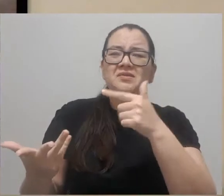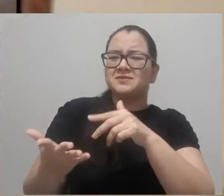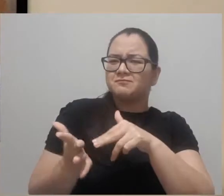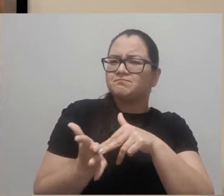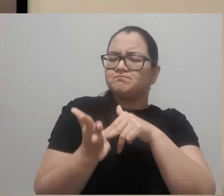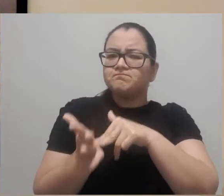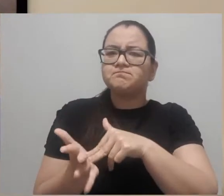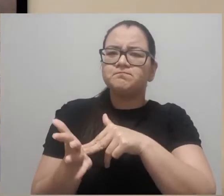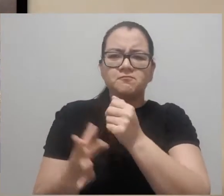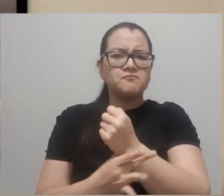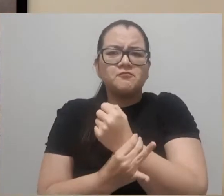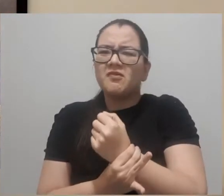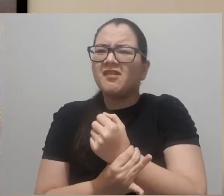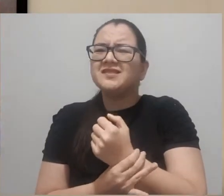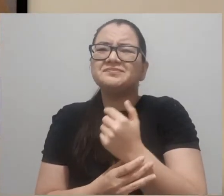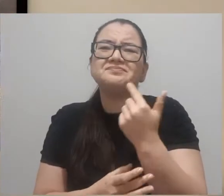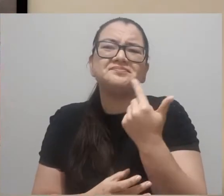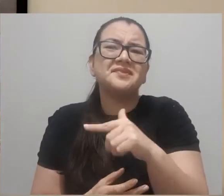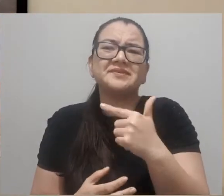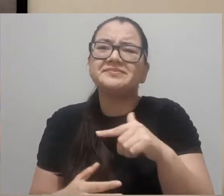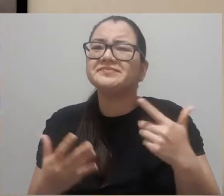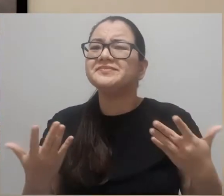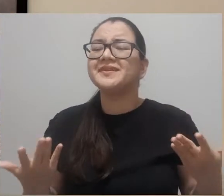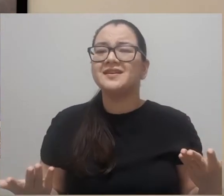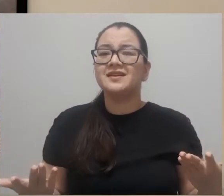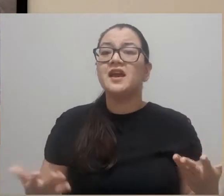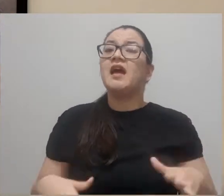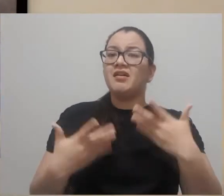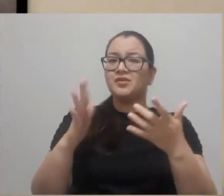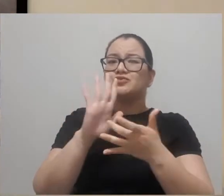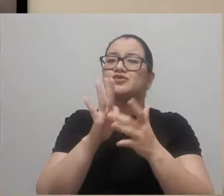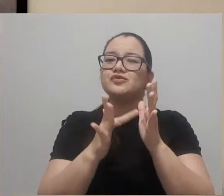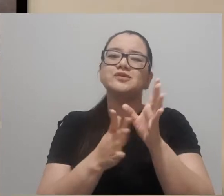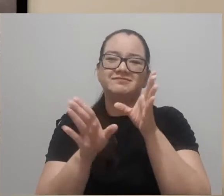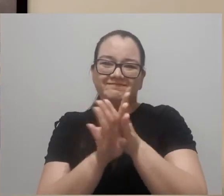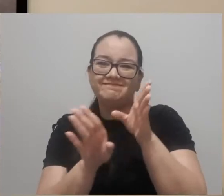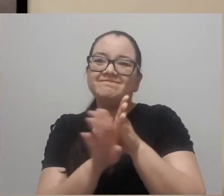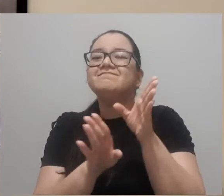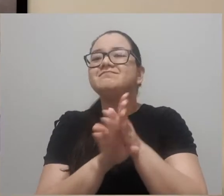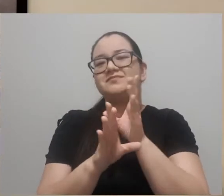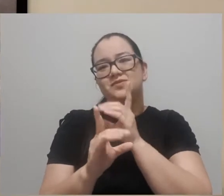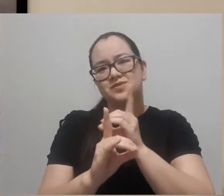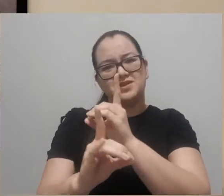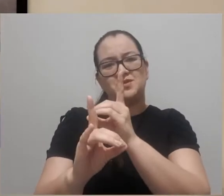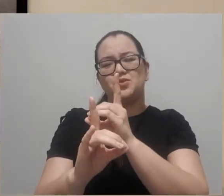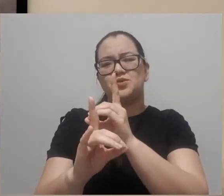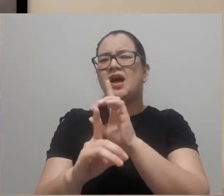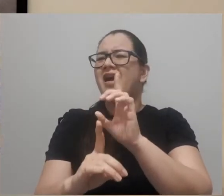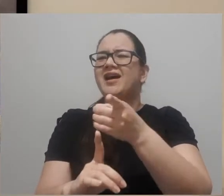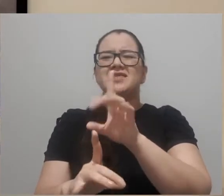nós. Por isso que Jesus está dizendo para os discípulos: não acumuleis para vós outros tesouros